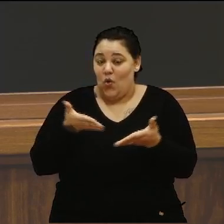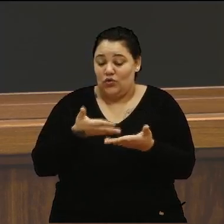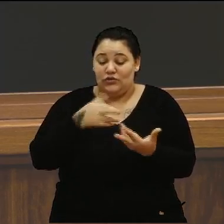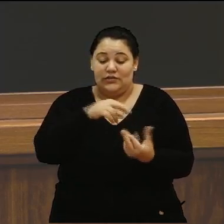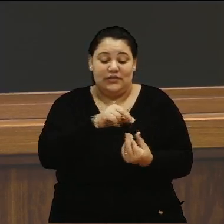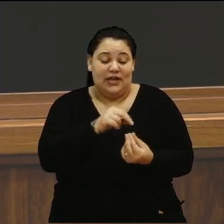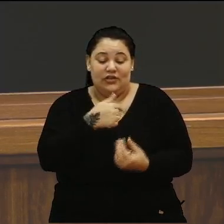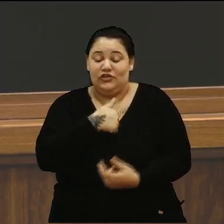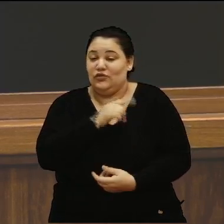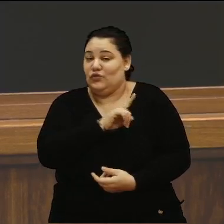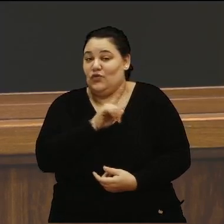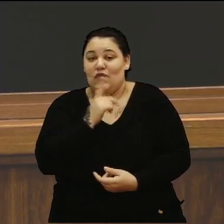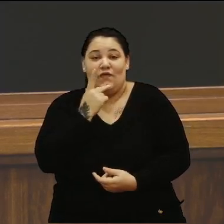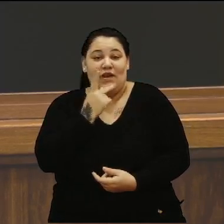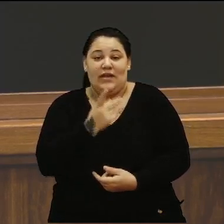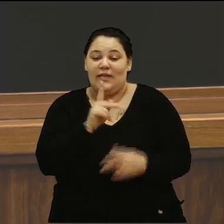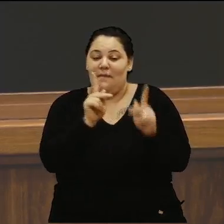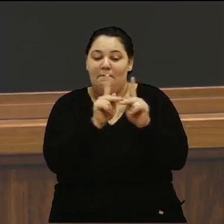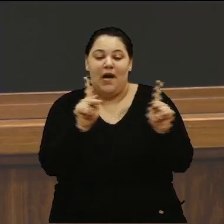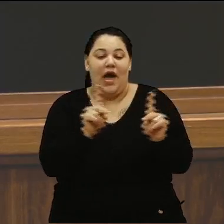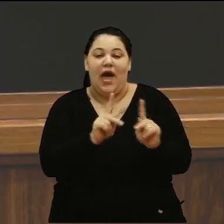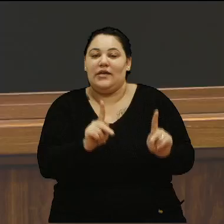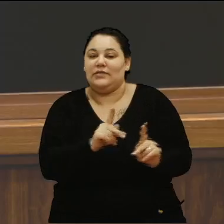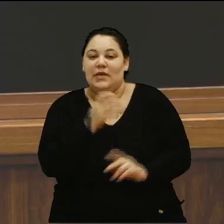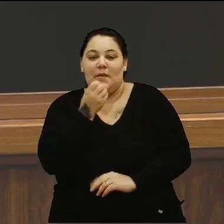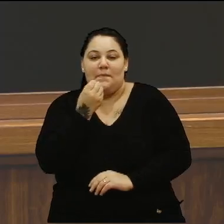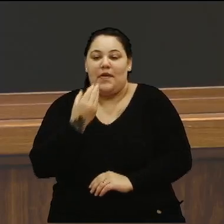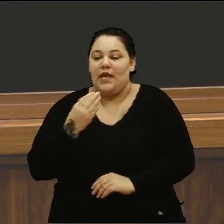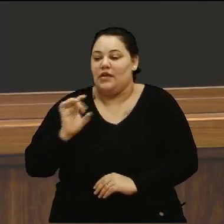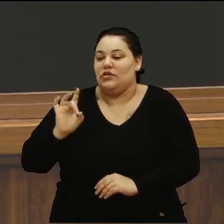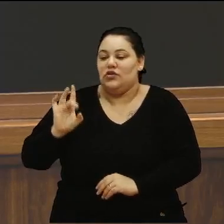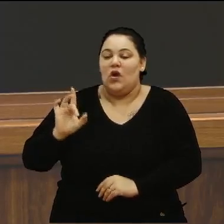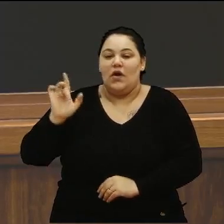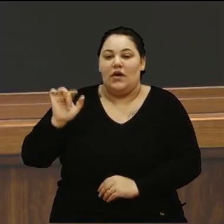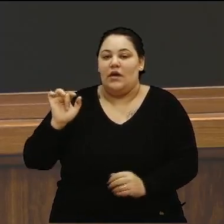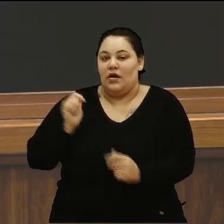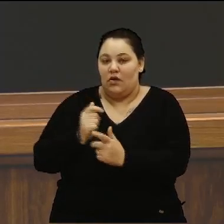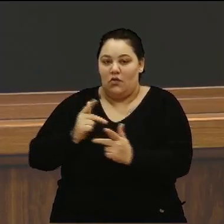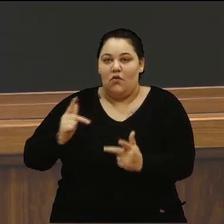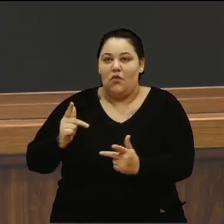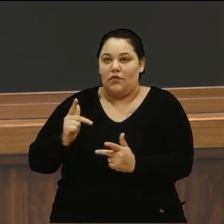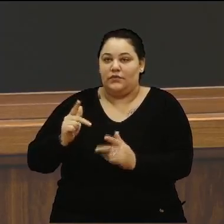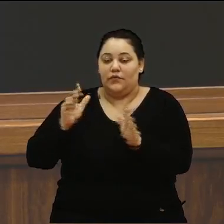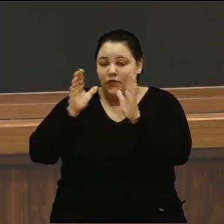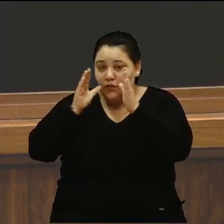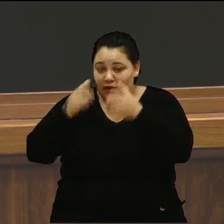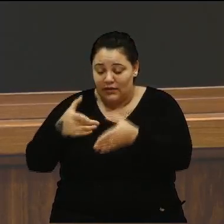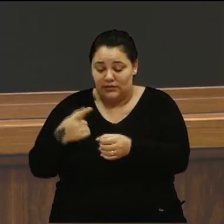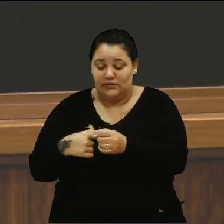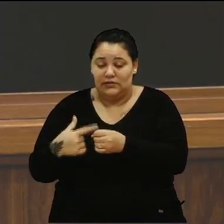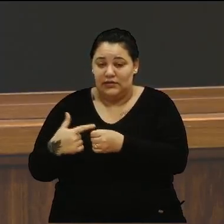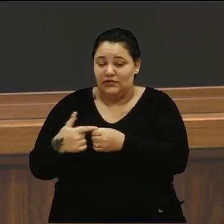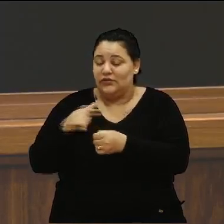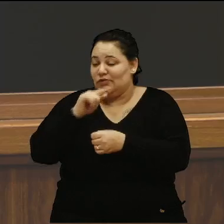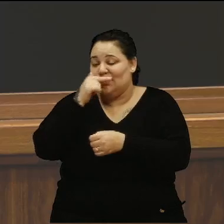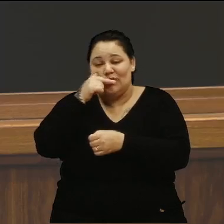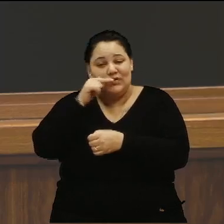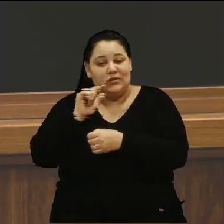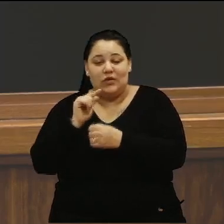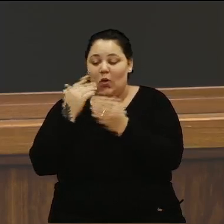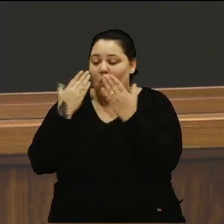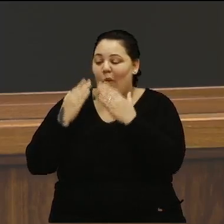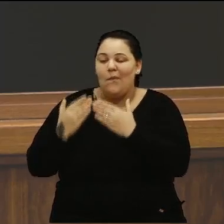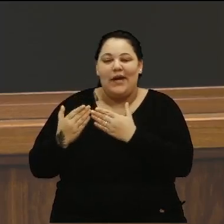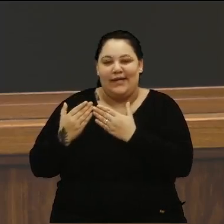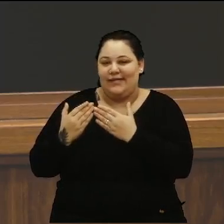estou falando da Paz e Bem, que é um caso específico na cidade, não dá para comparar a Paz e Bem com as